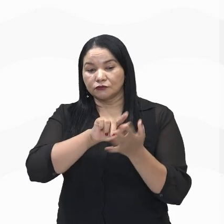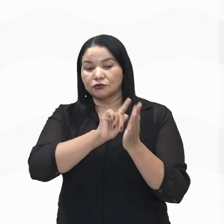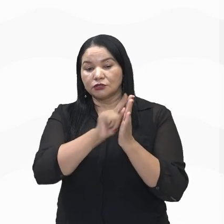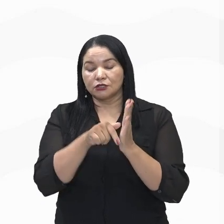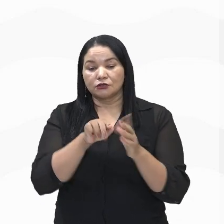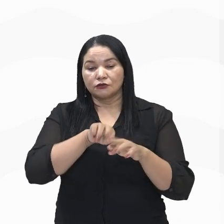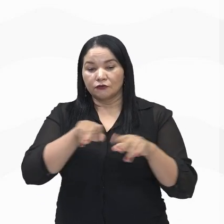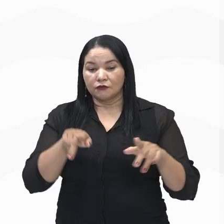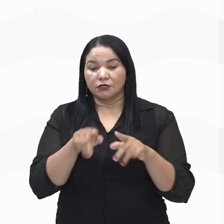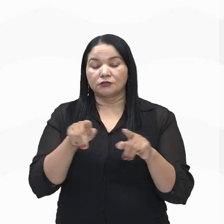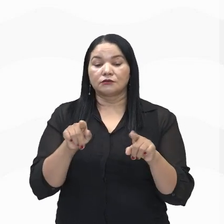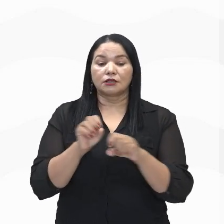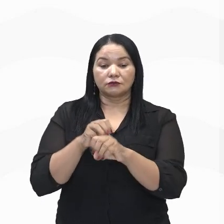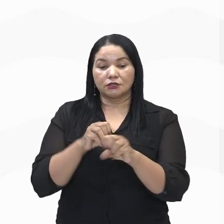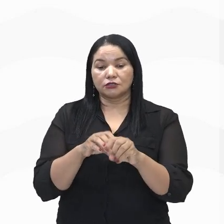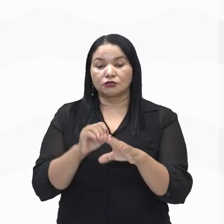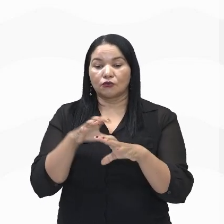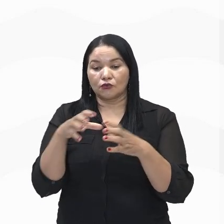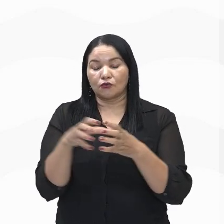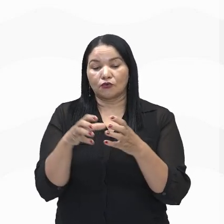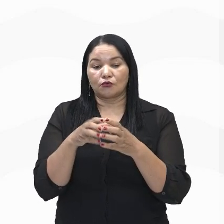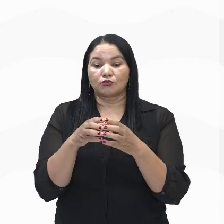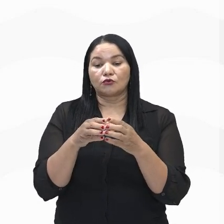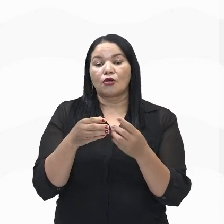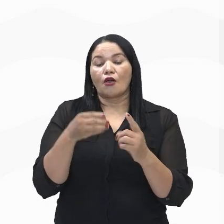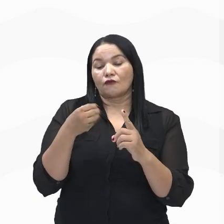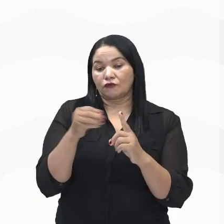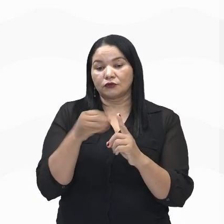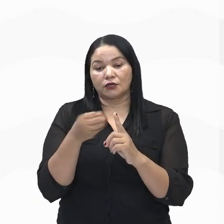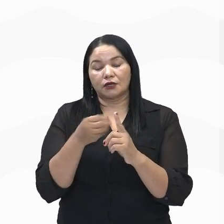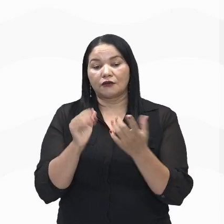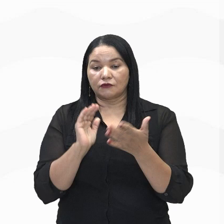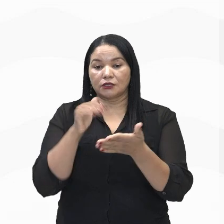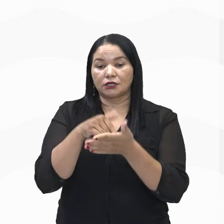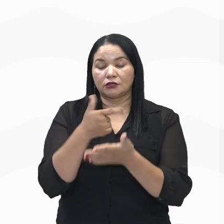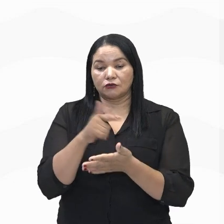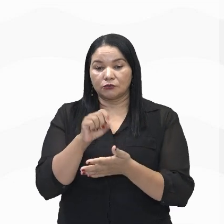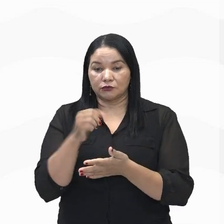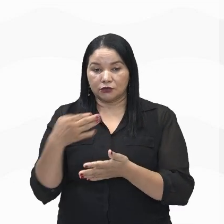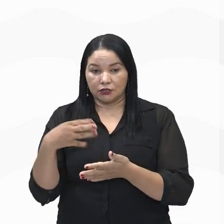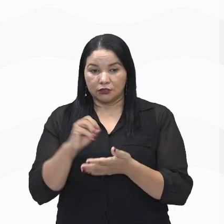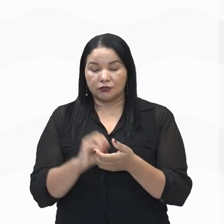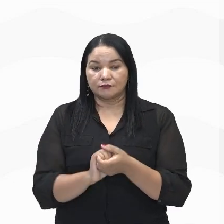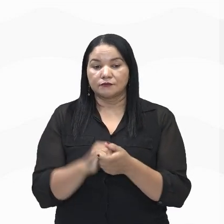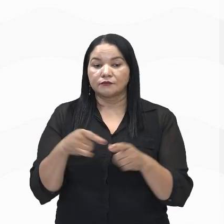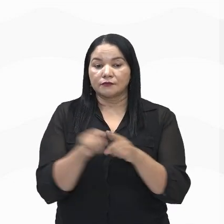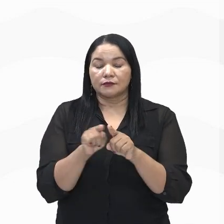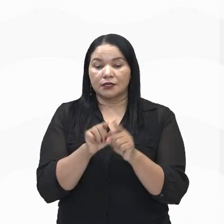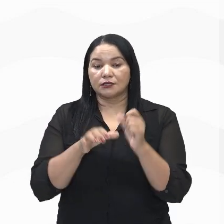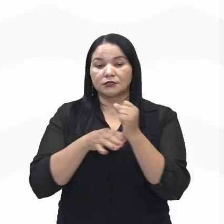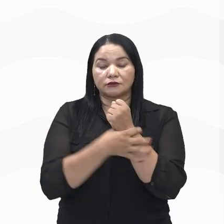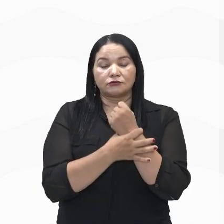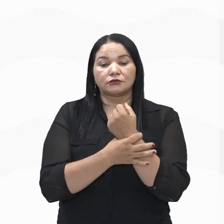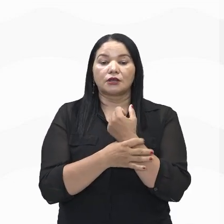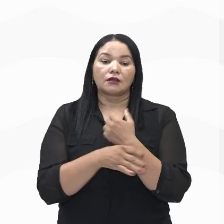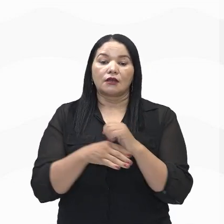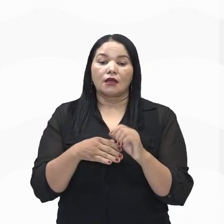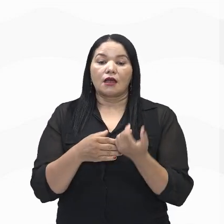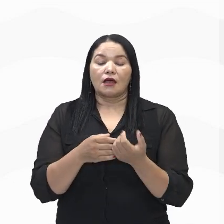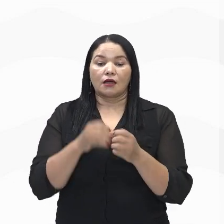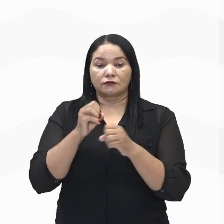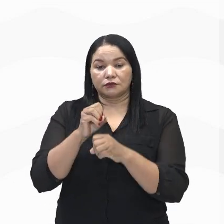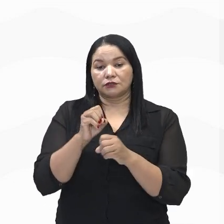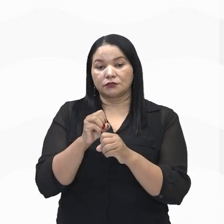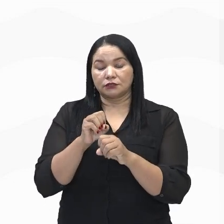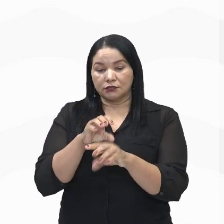grupos vulneráveis até 2030, assegurar alfabetização e conhecimento básico de matemática